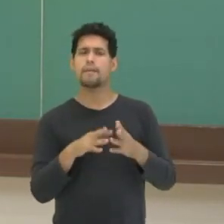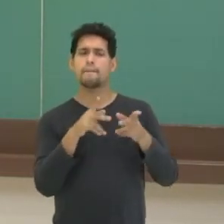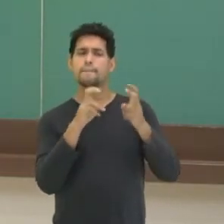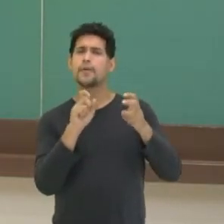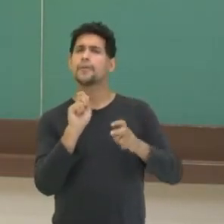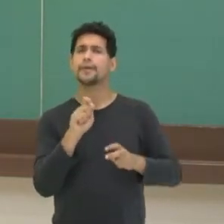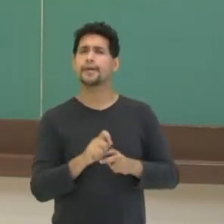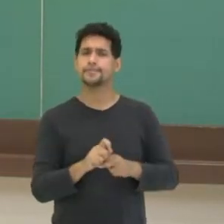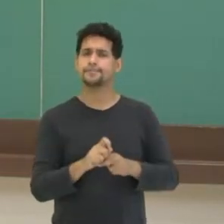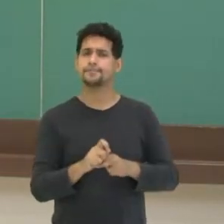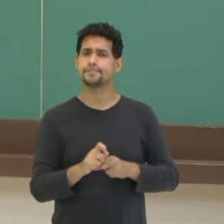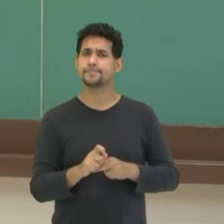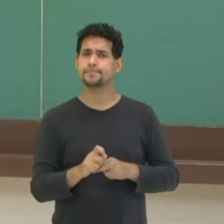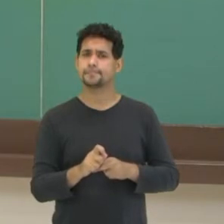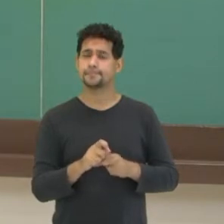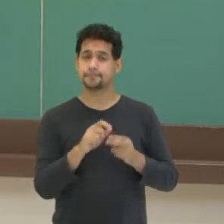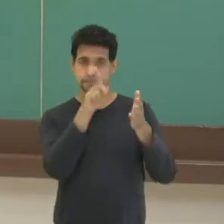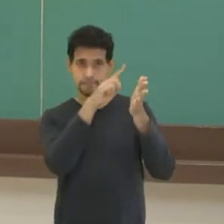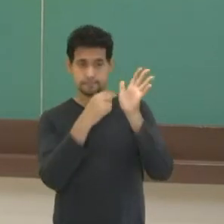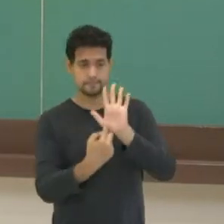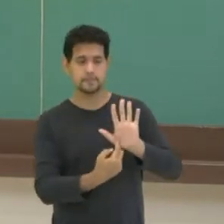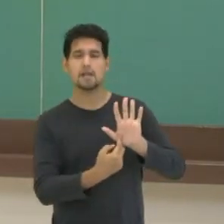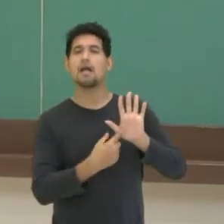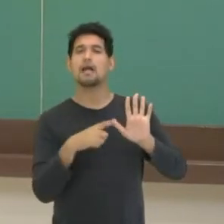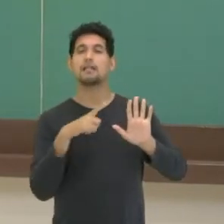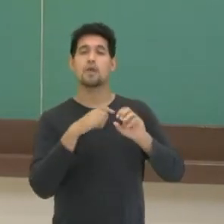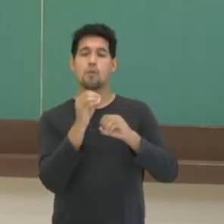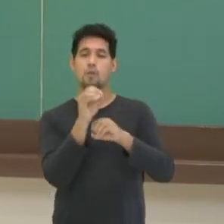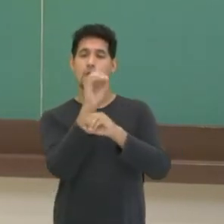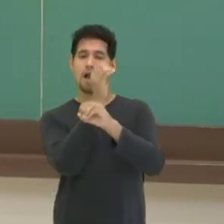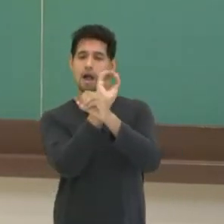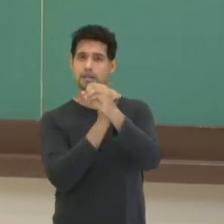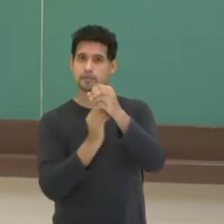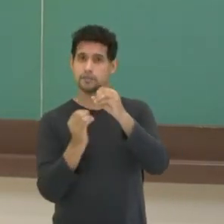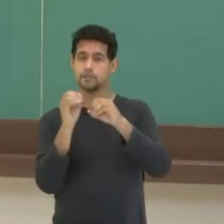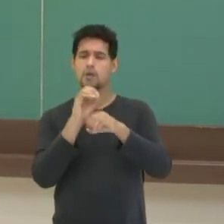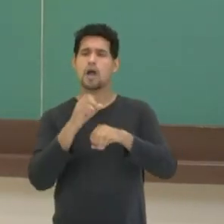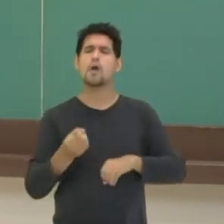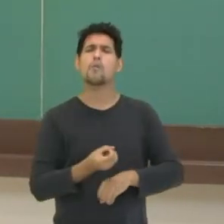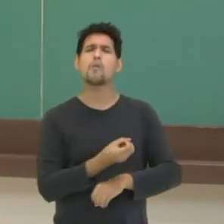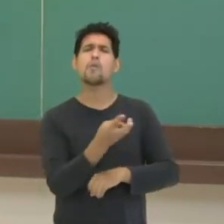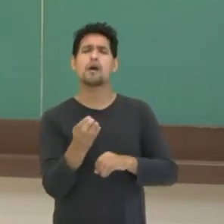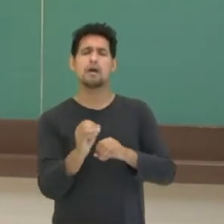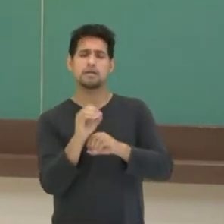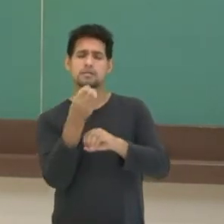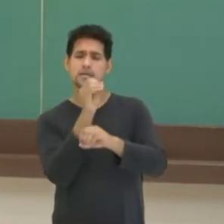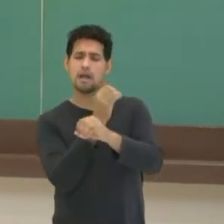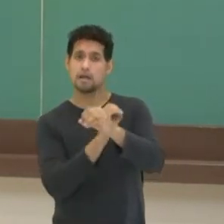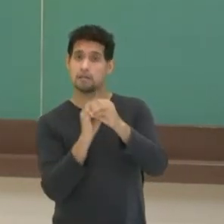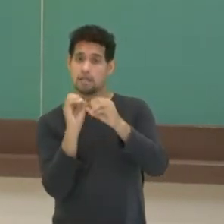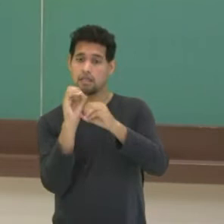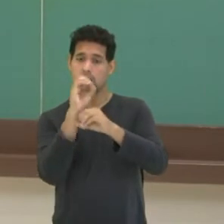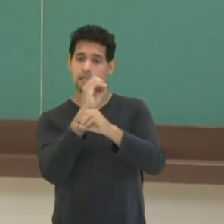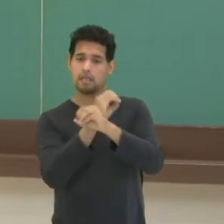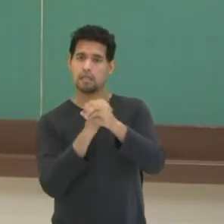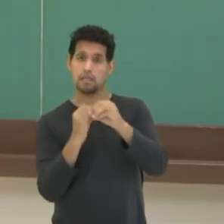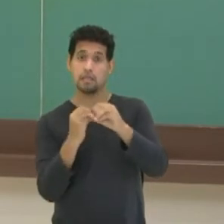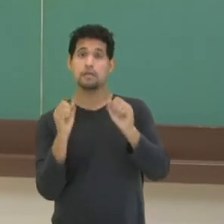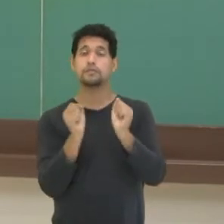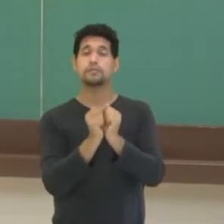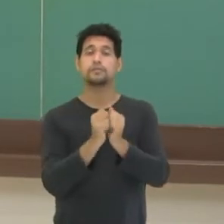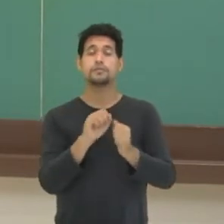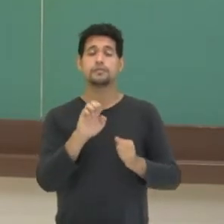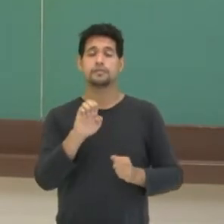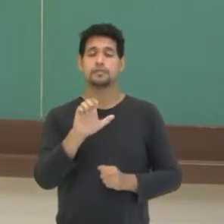enxergamos, então, os átomos, a quantidade de átomos da molécula e os elétrons na